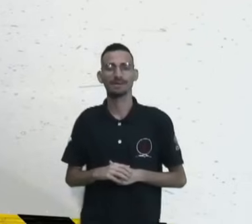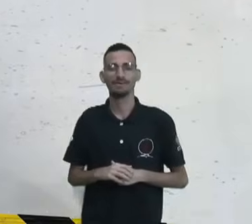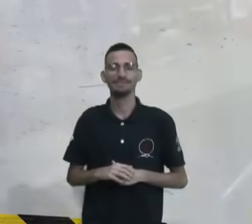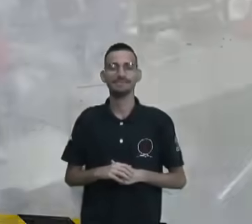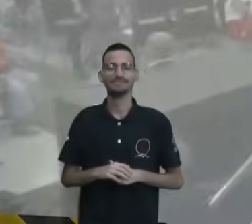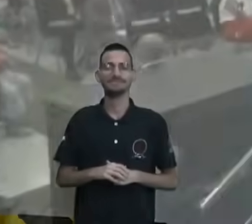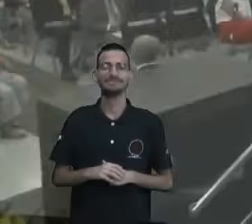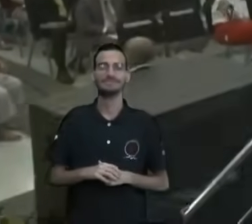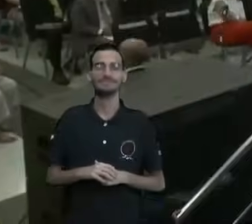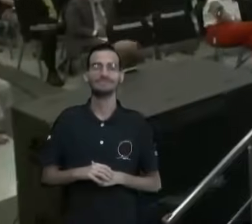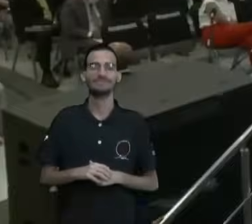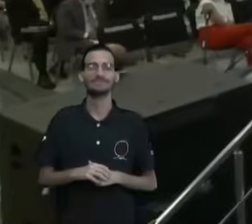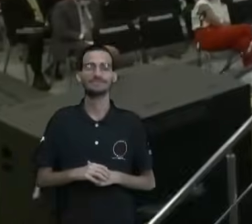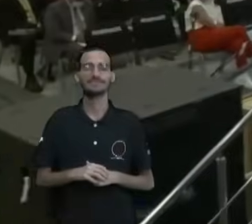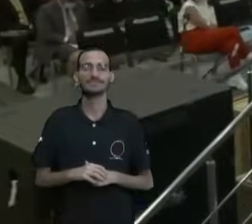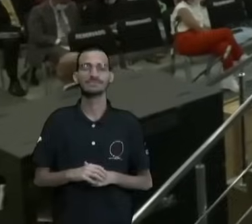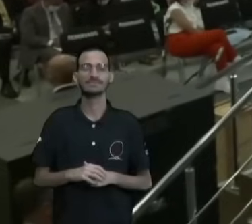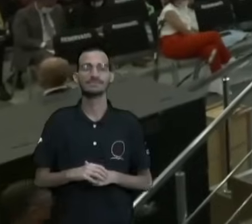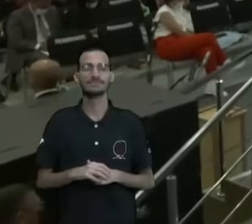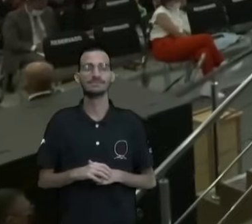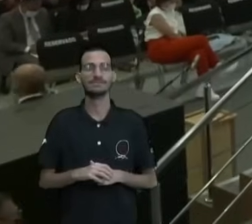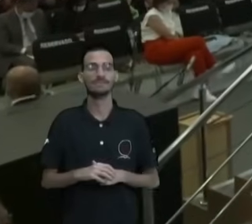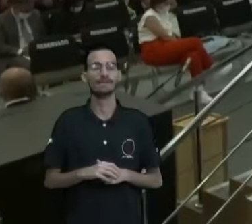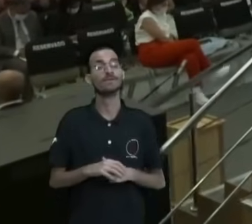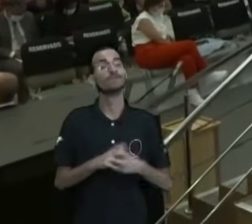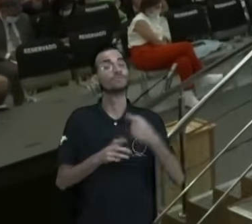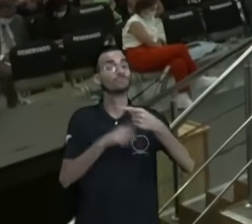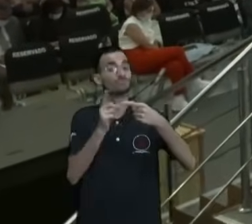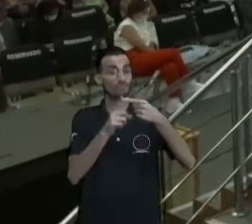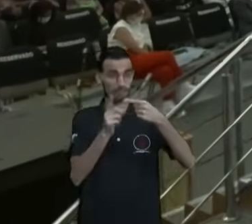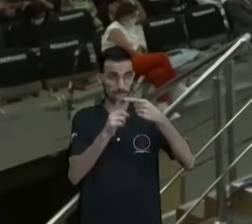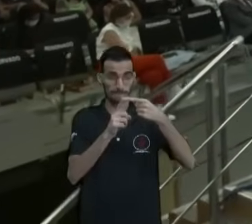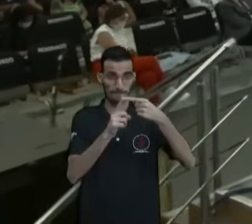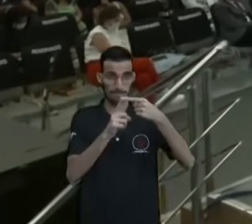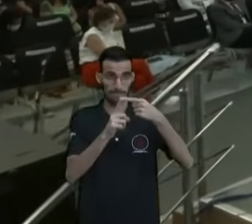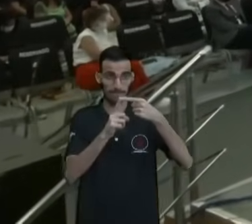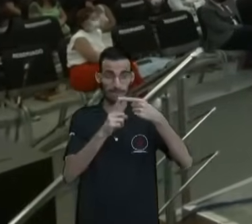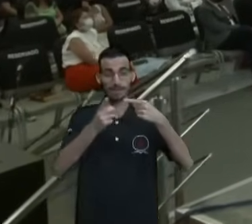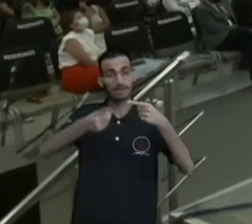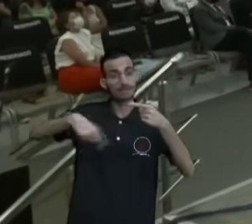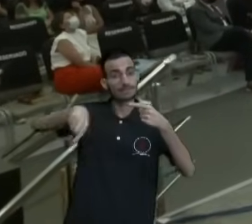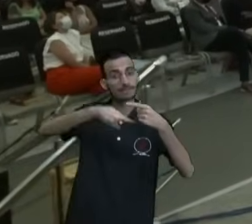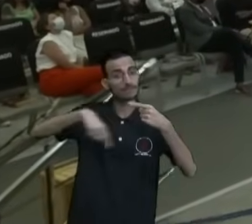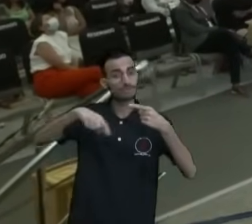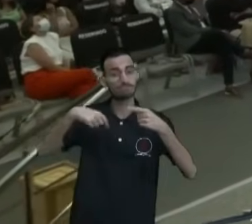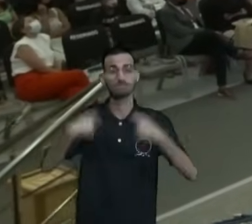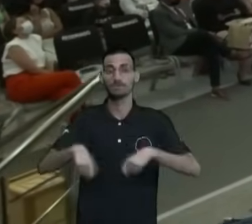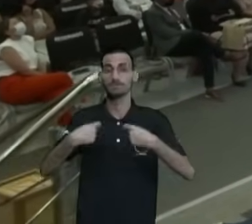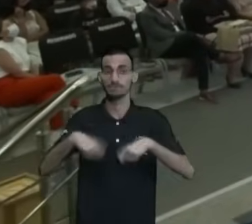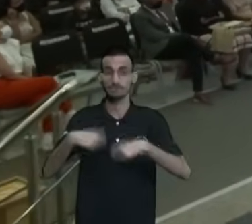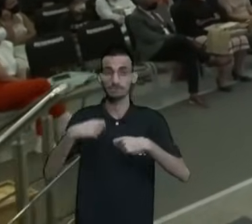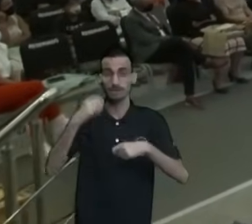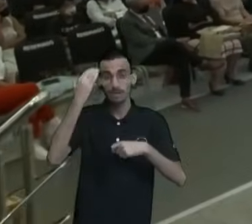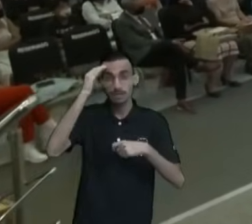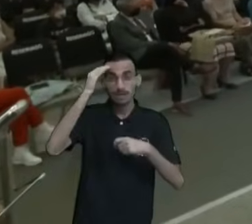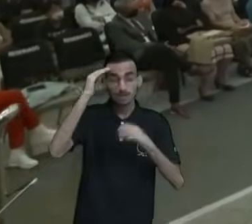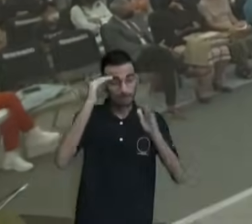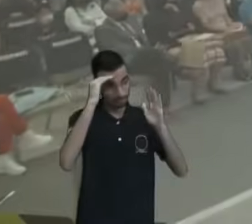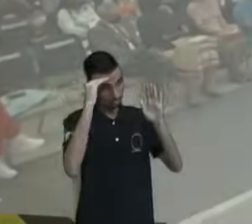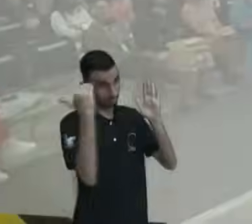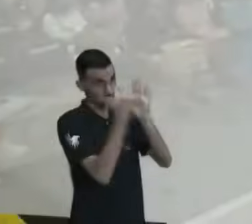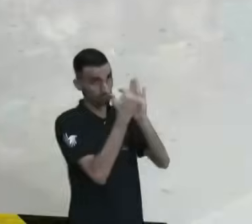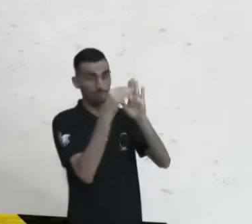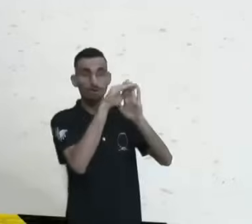parafuso primeiro você precisa entender o que são princípios e regras no